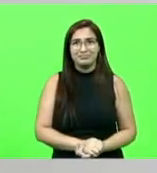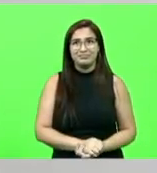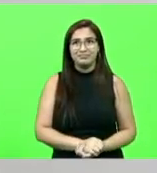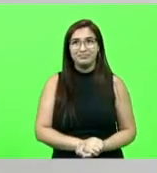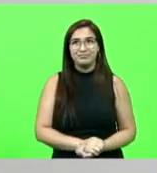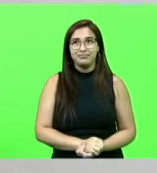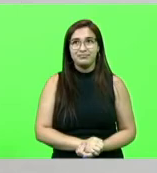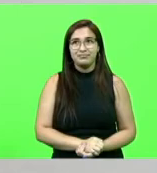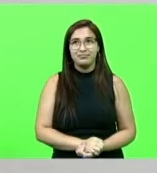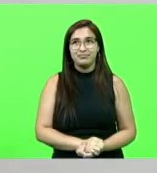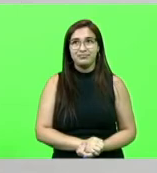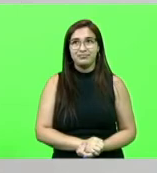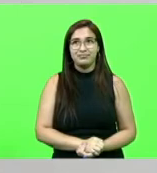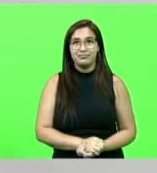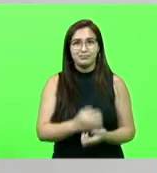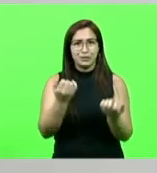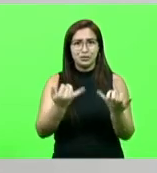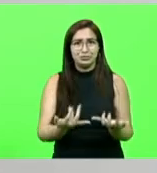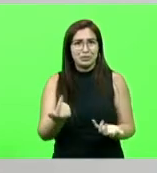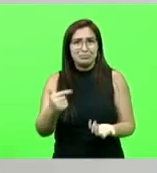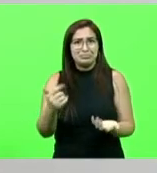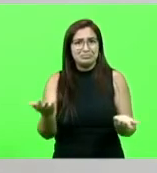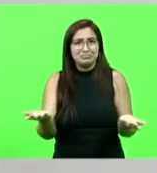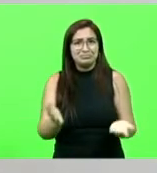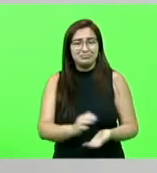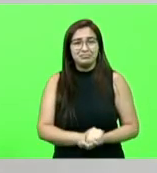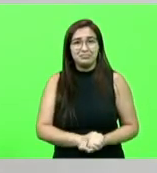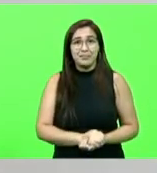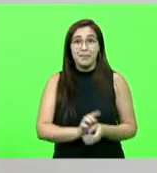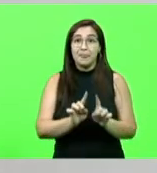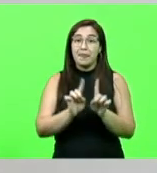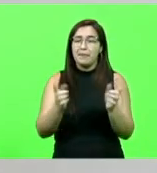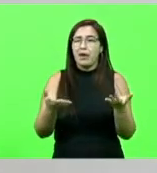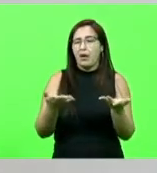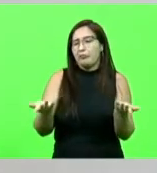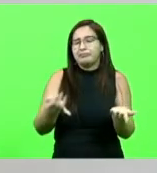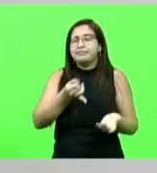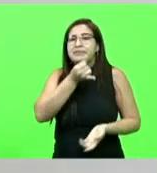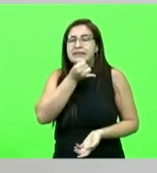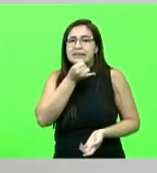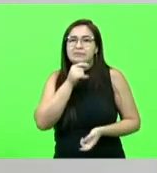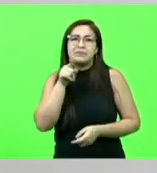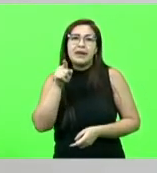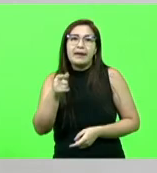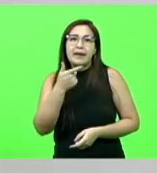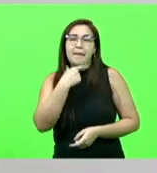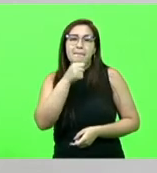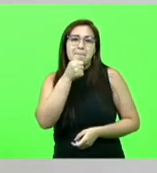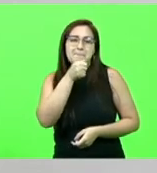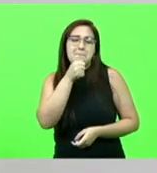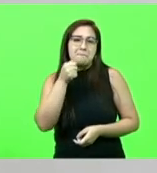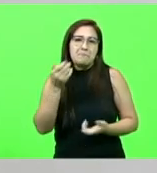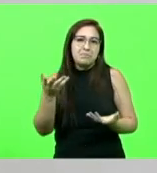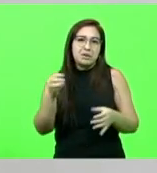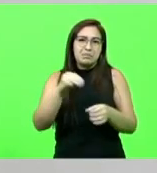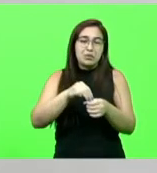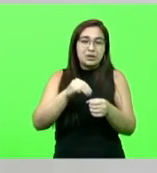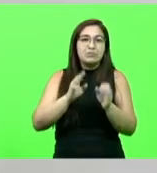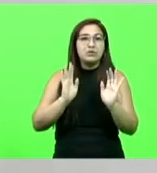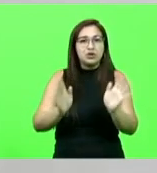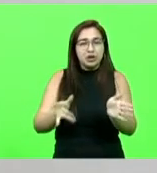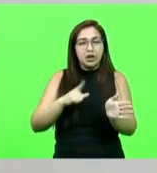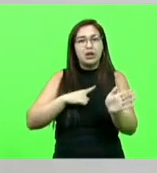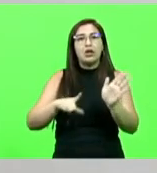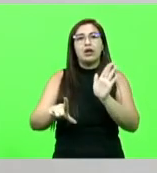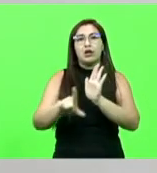é um negócio sem explicação. Mas agora vamos supor que o pai de um município desse, que já tem lei que